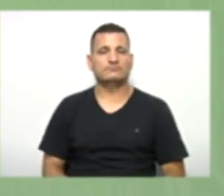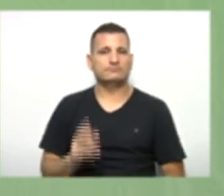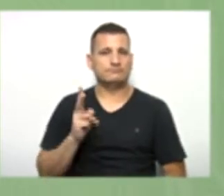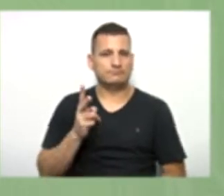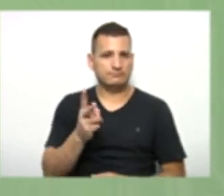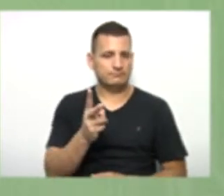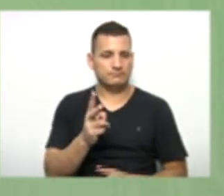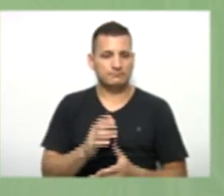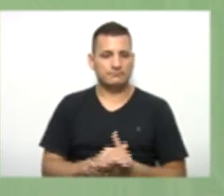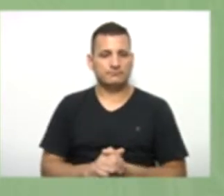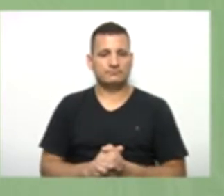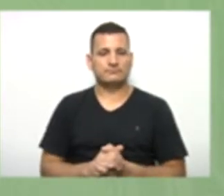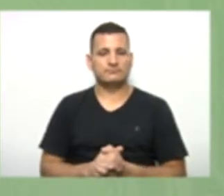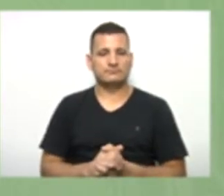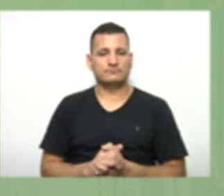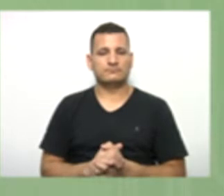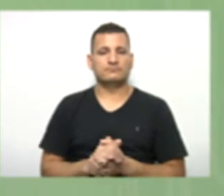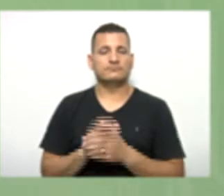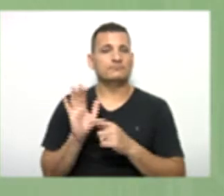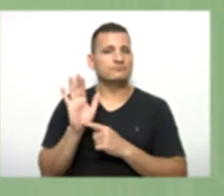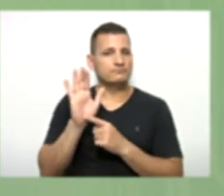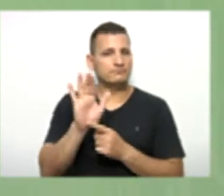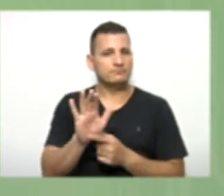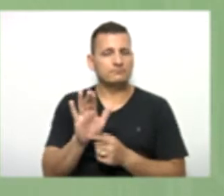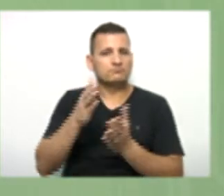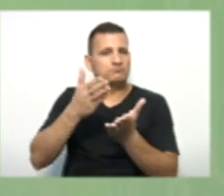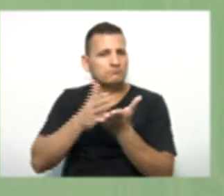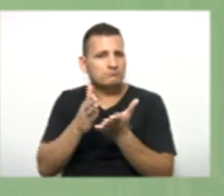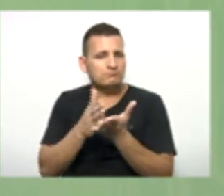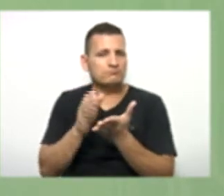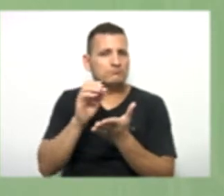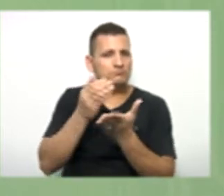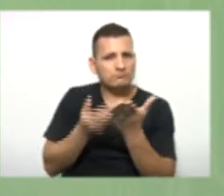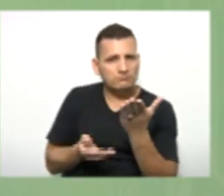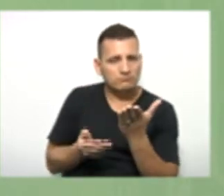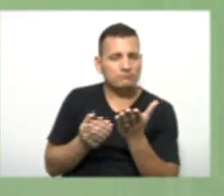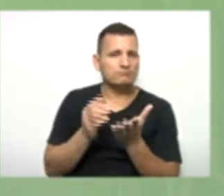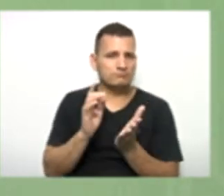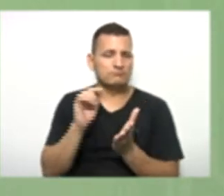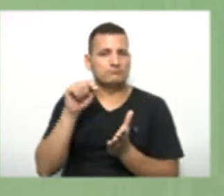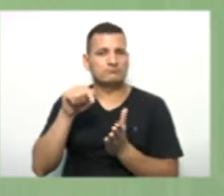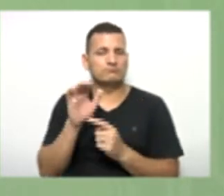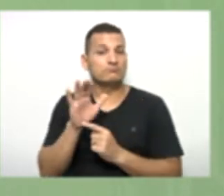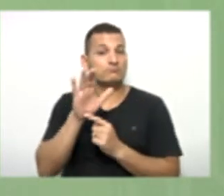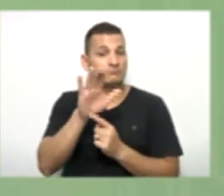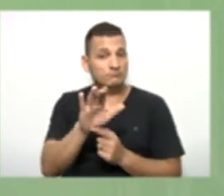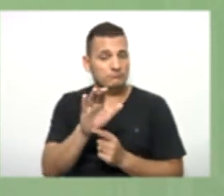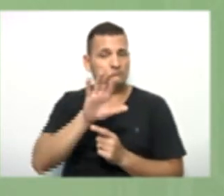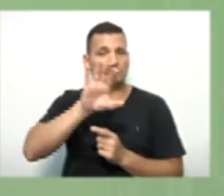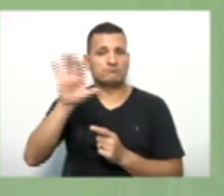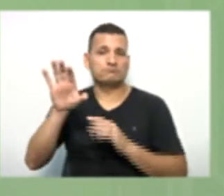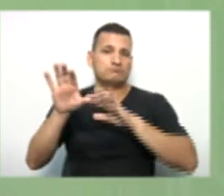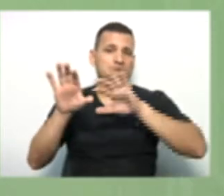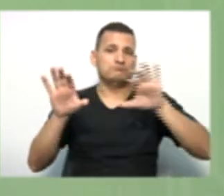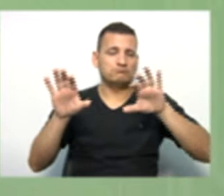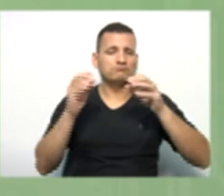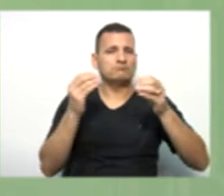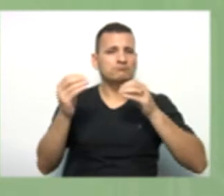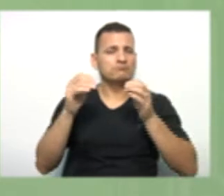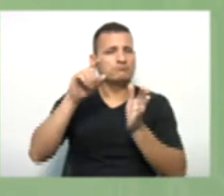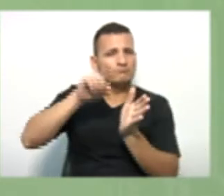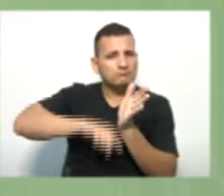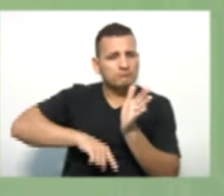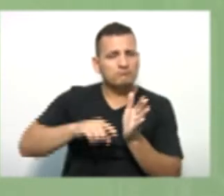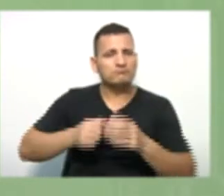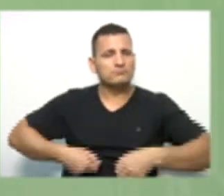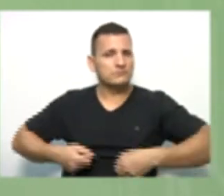continuando. A demonstração de sobras e perdas deve evidenciar separadamente os ingressos diminuídos dos